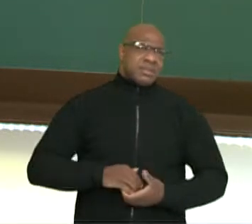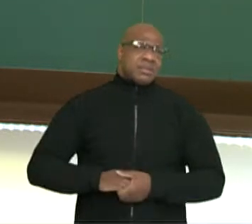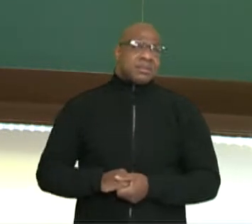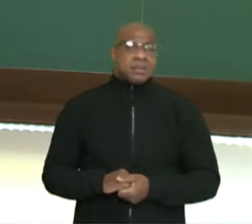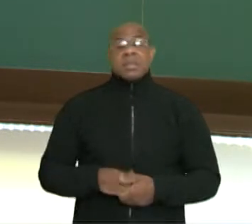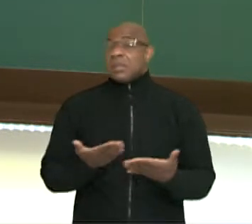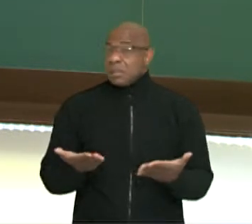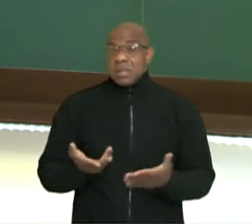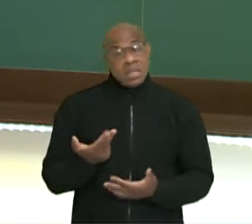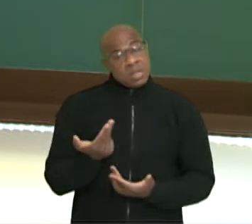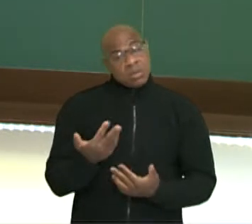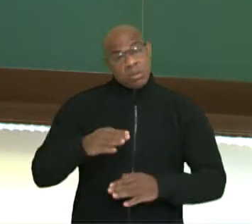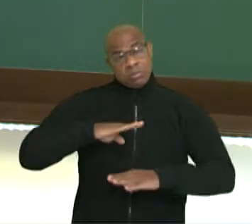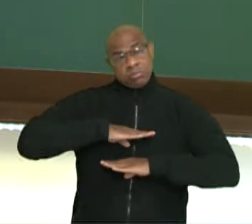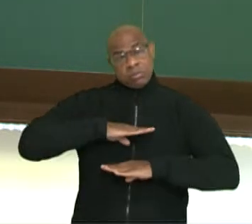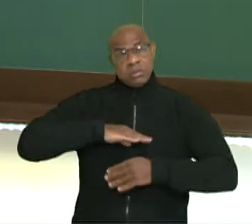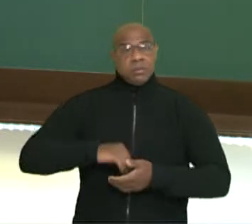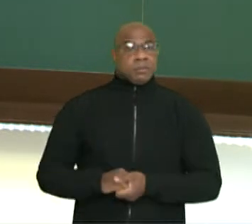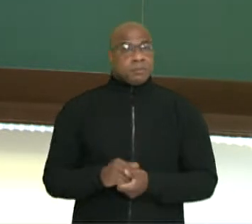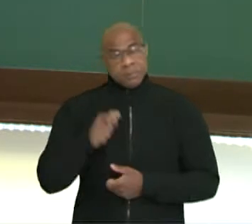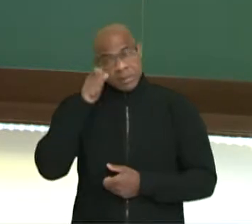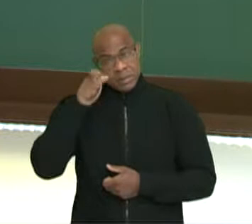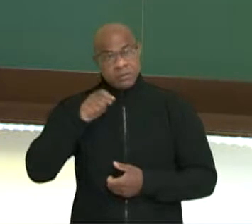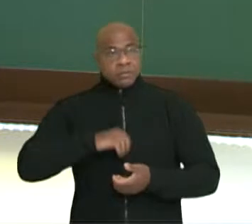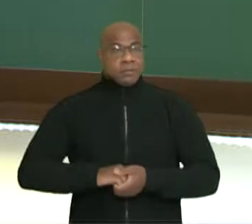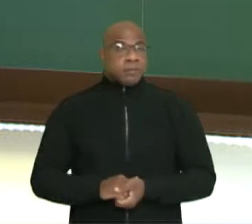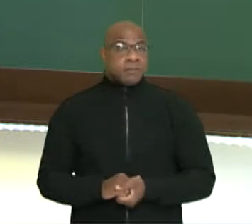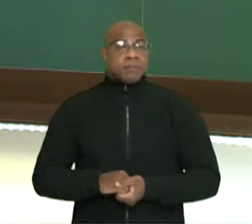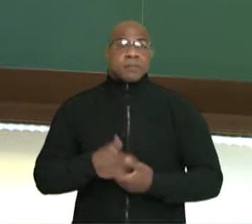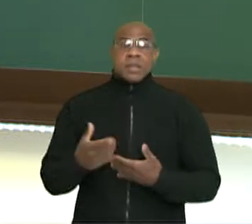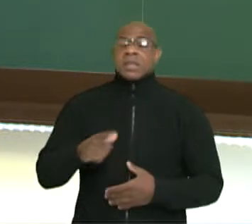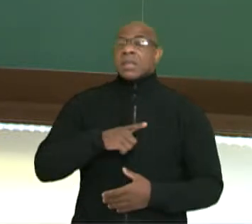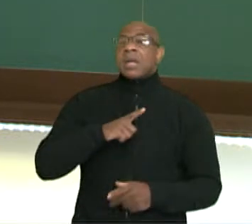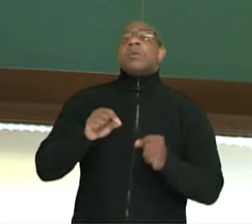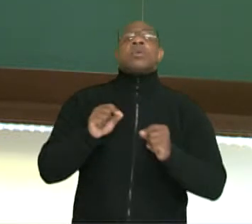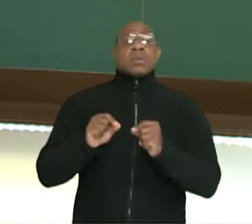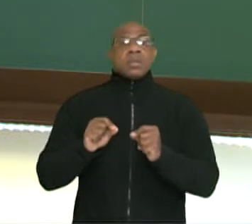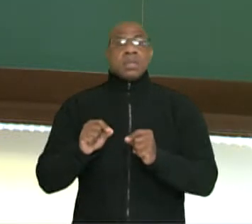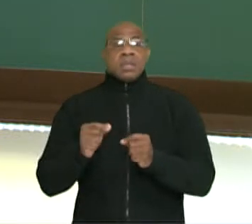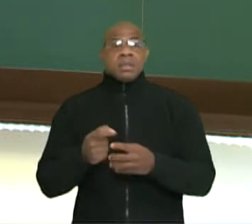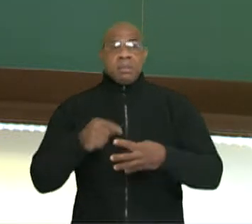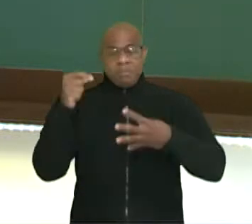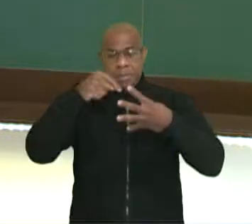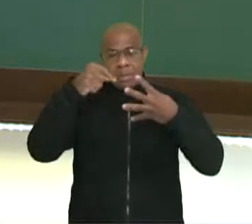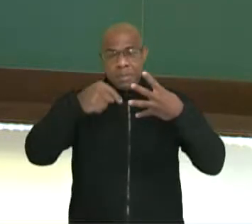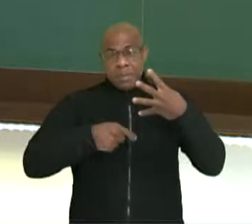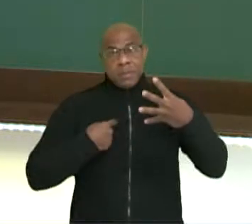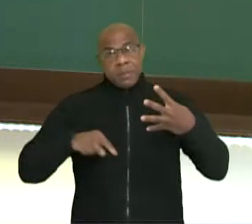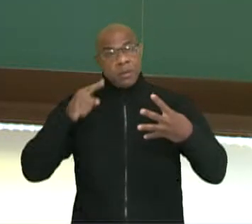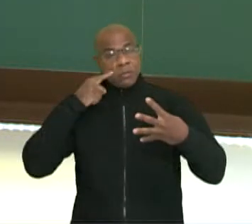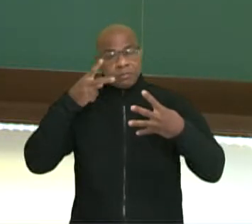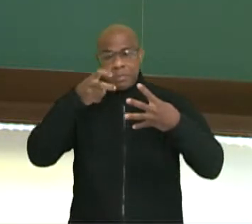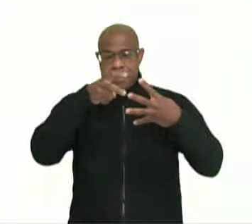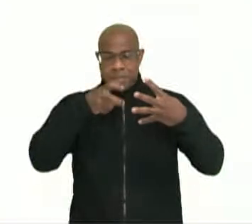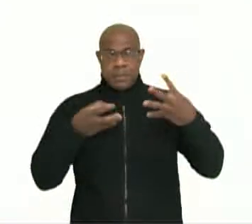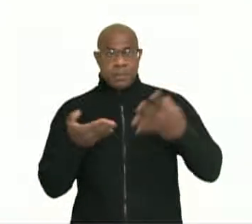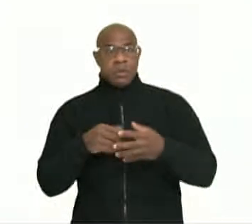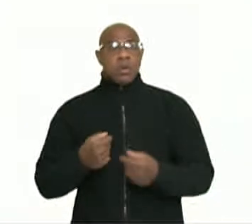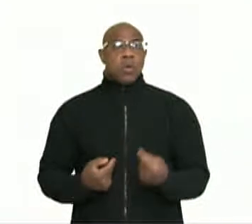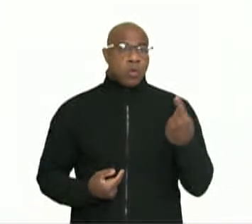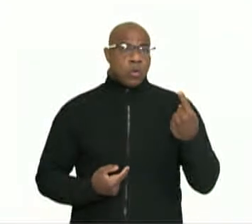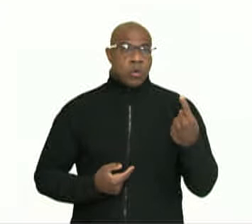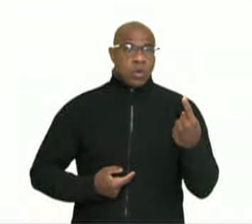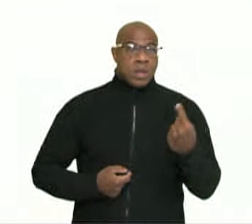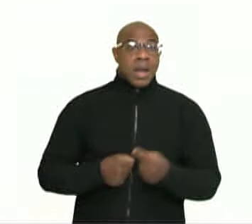mesma situação. É interessante. Aí nós temos alguns pontos aqui para a gente analisar. Olha lá, número 1.